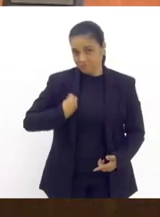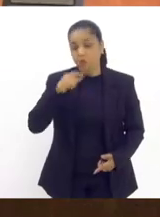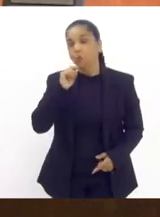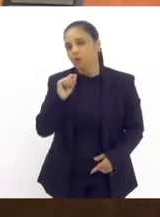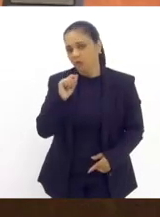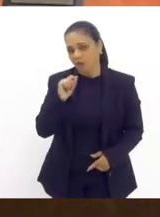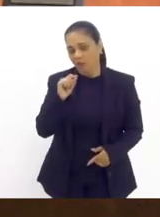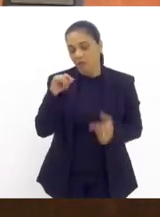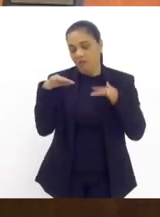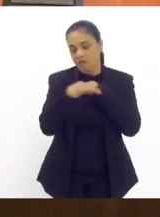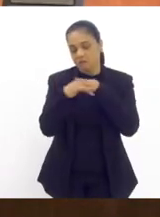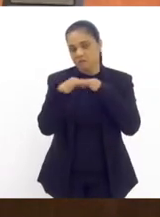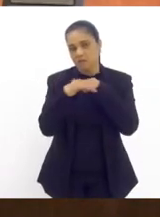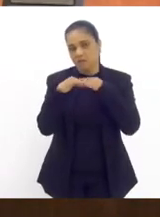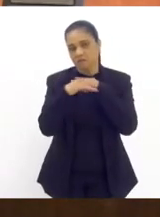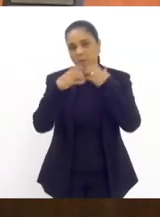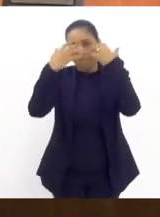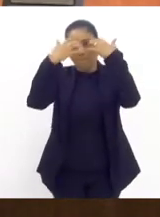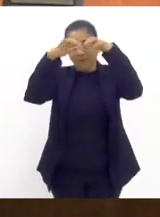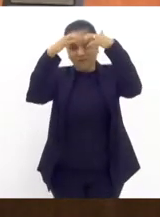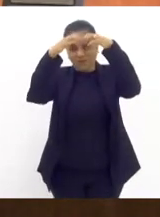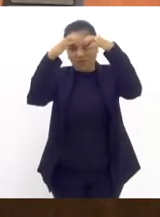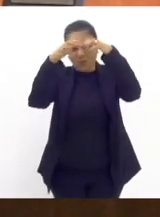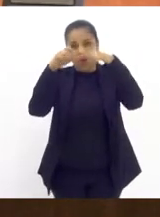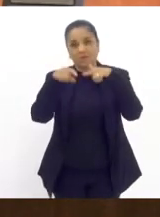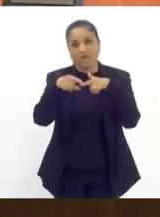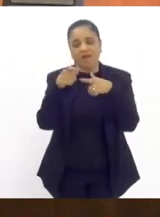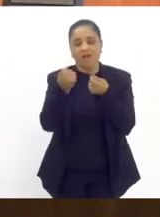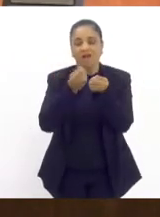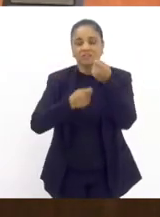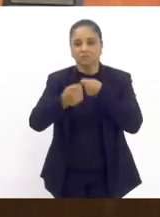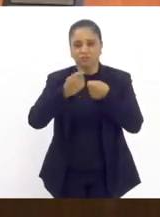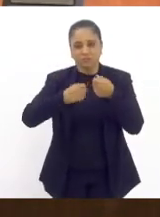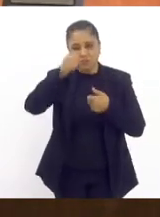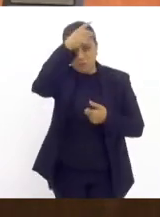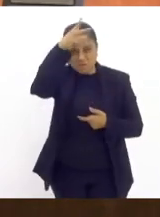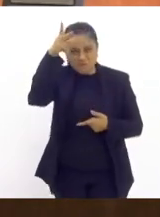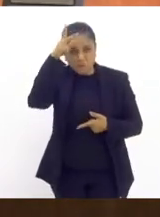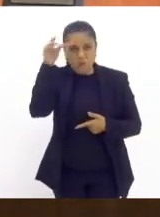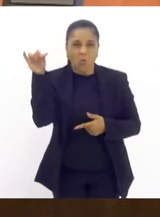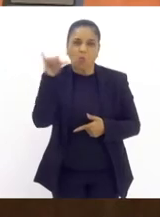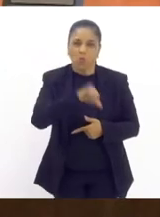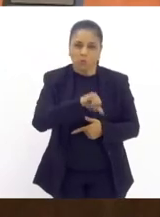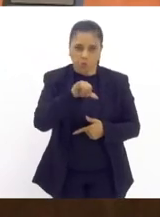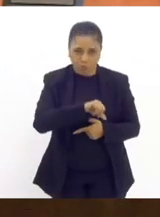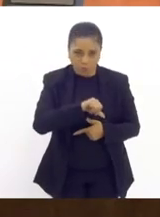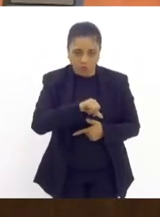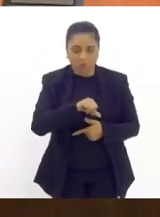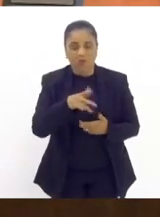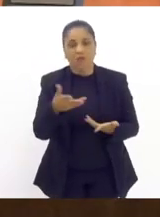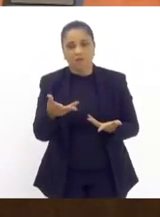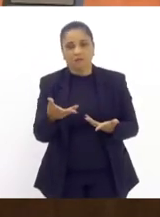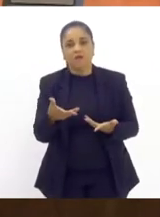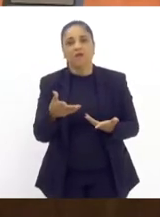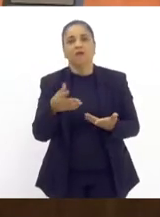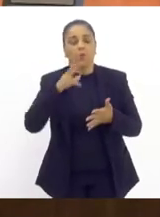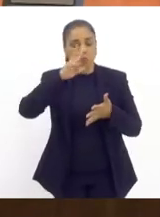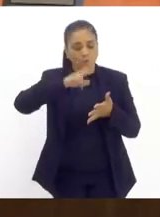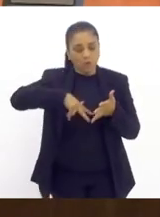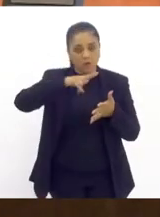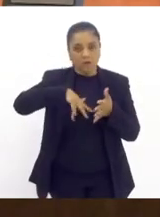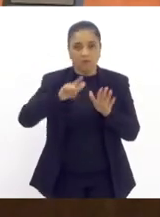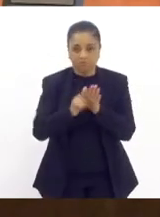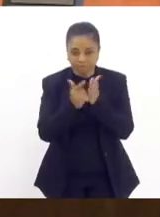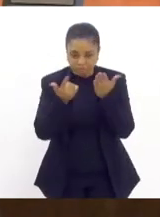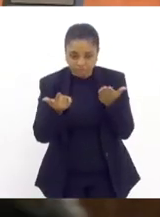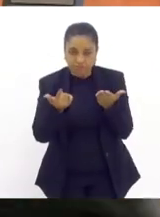Petrópolis naquela administração pública que lá está ali inclusive uma reportagem Hoje